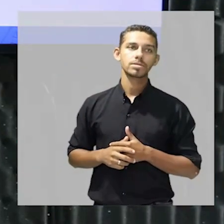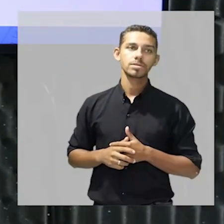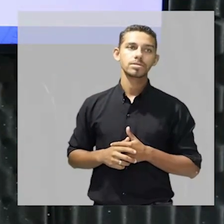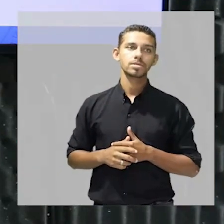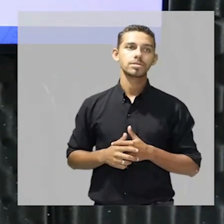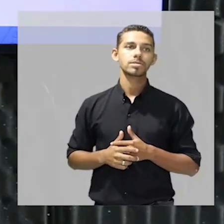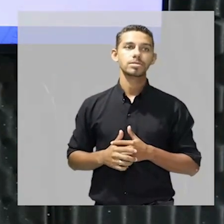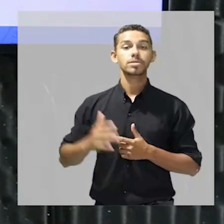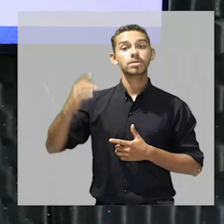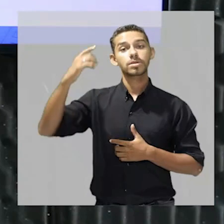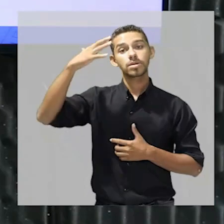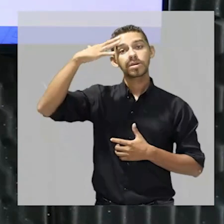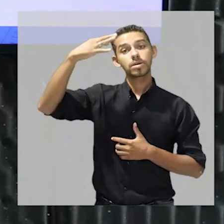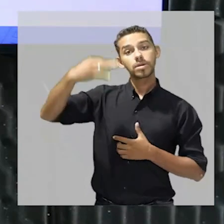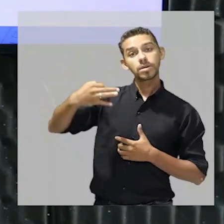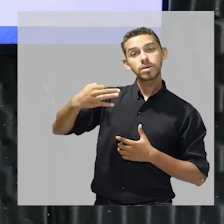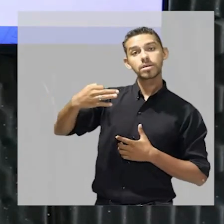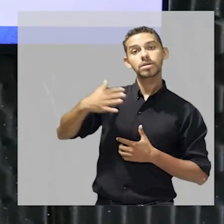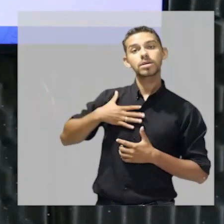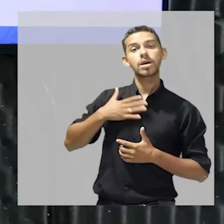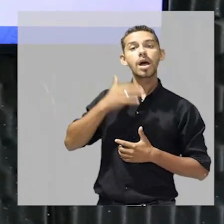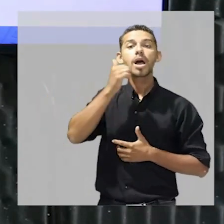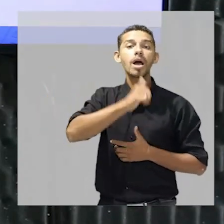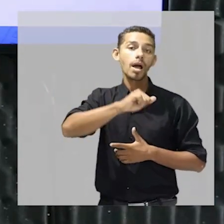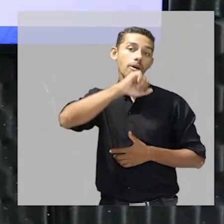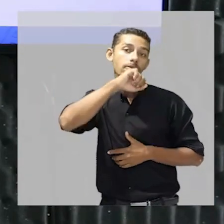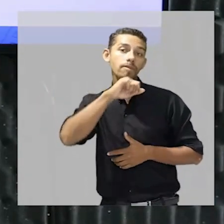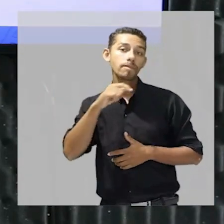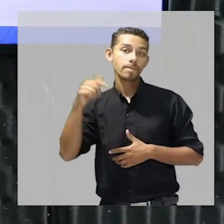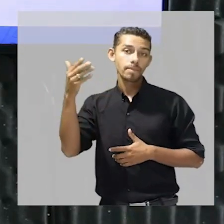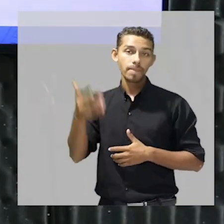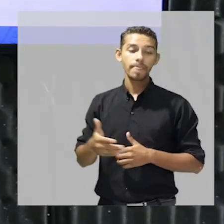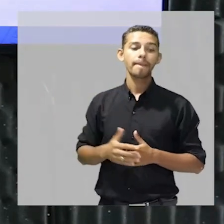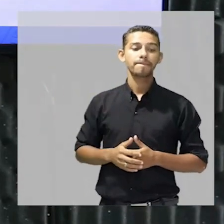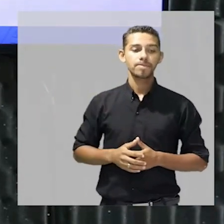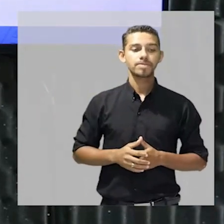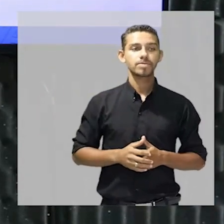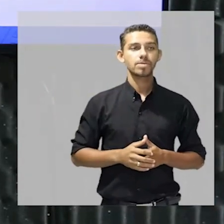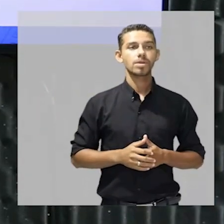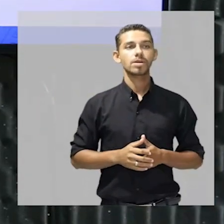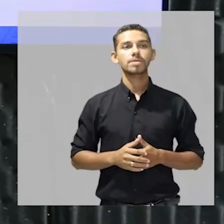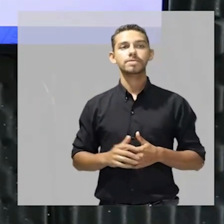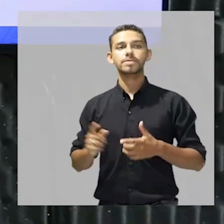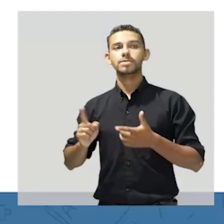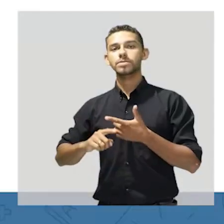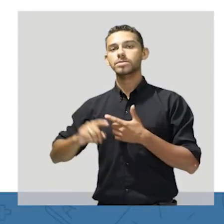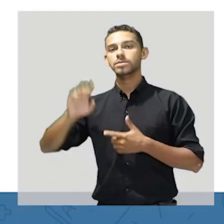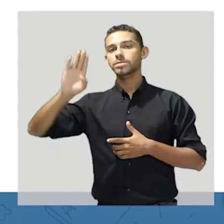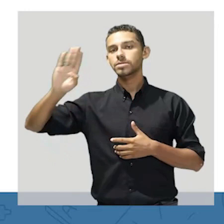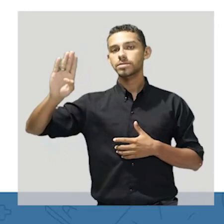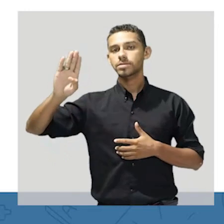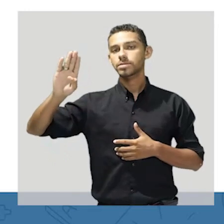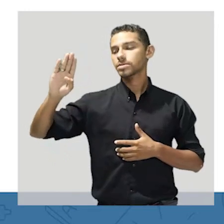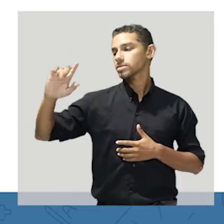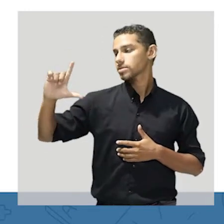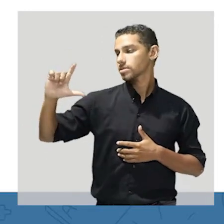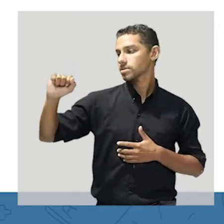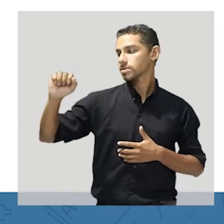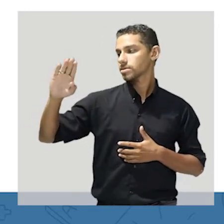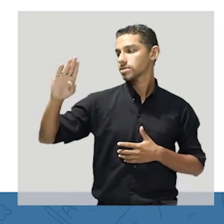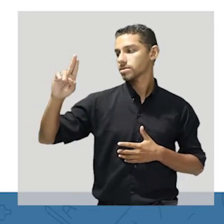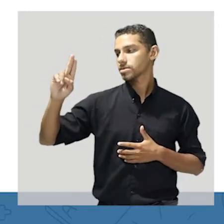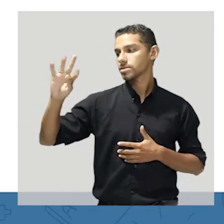onde ele vem mas na cabeça do eu poético né que é que talvez seja a mãe ele vem da labuta ele vendo